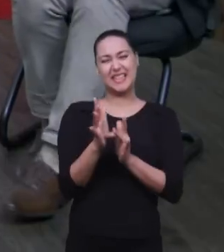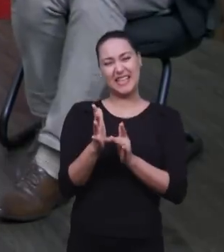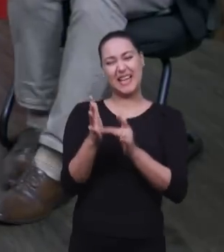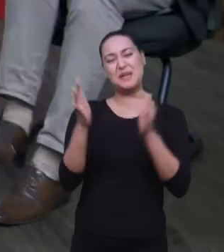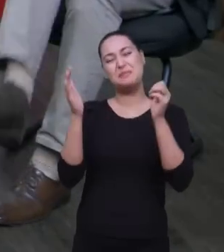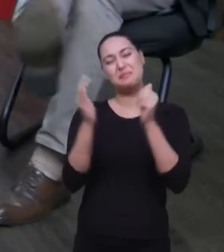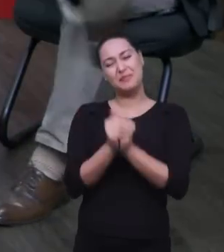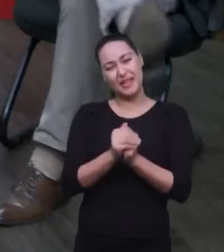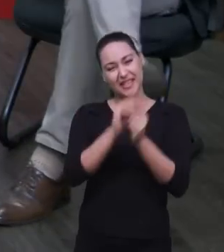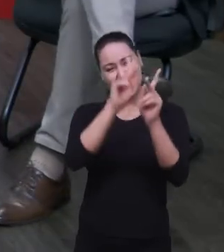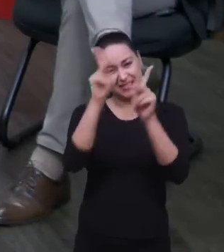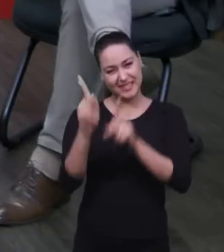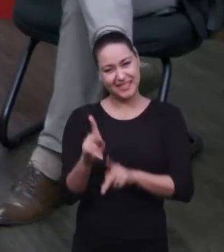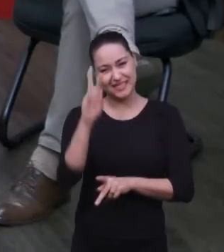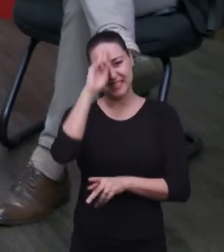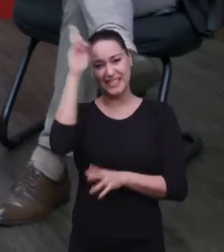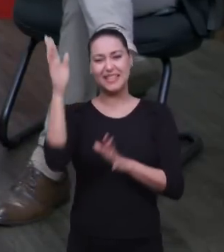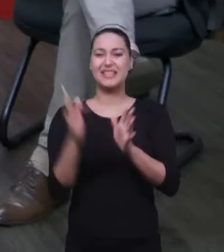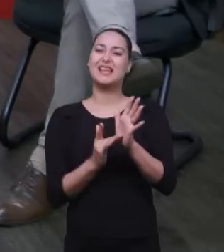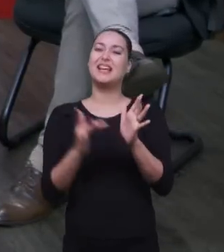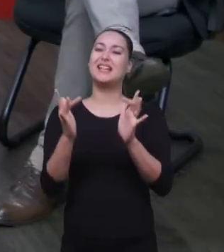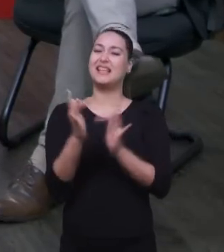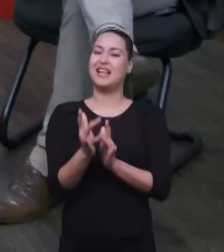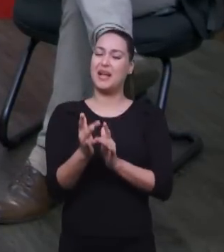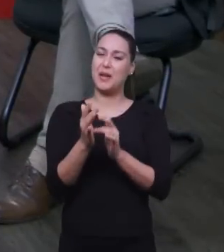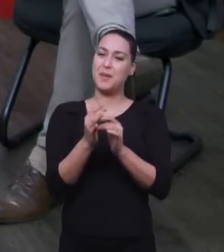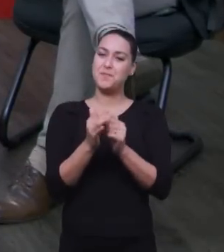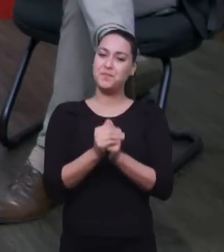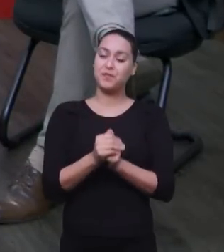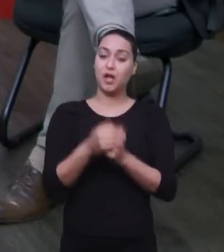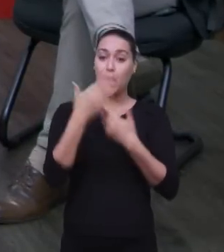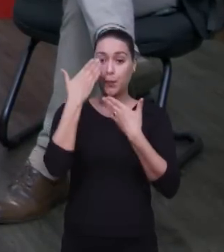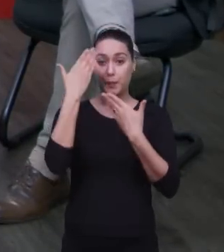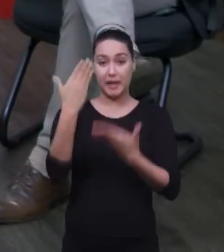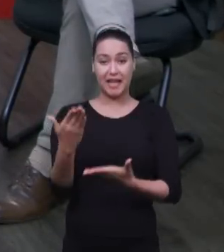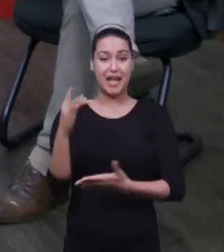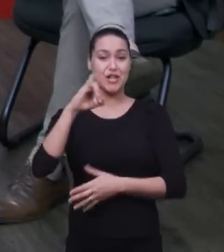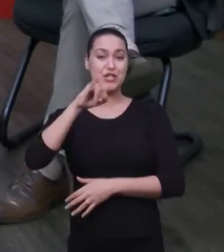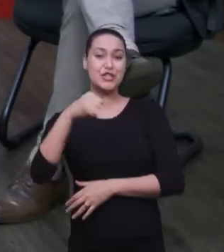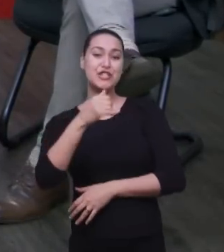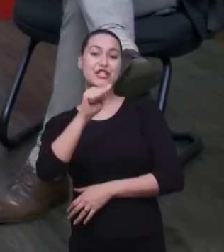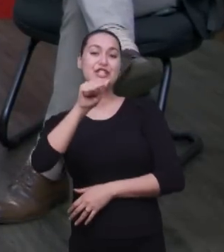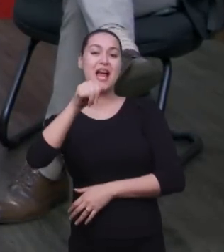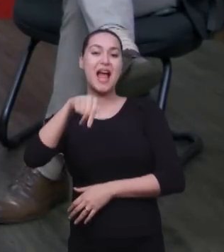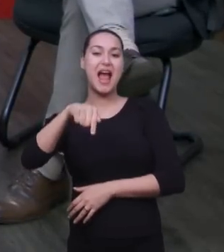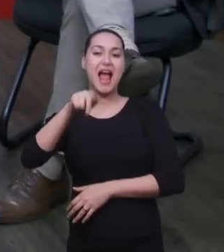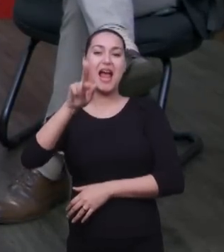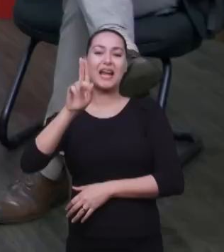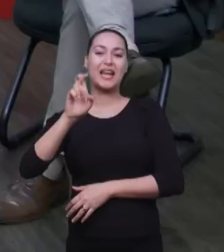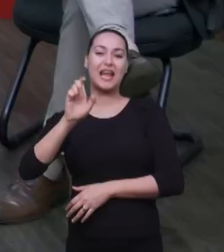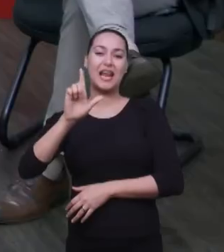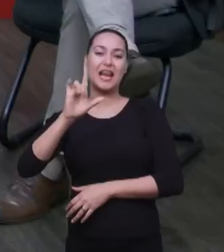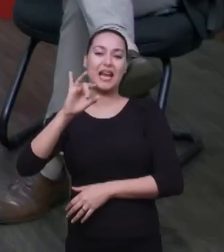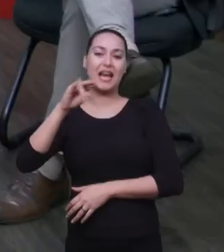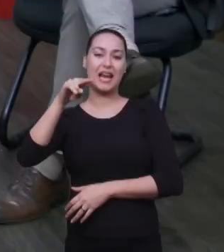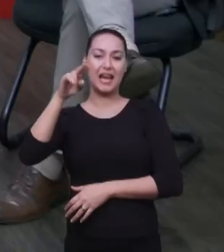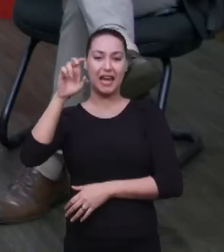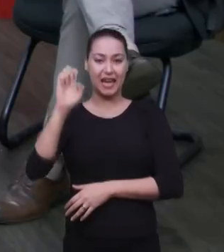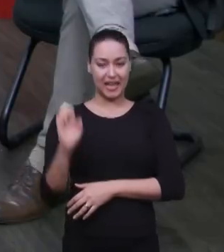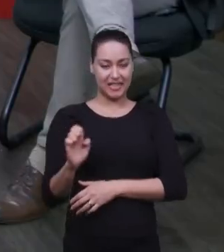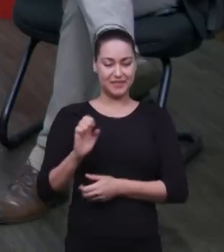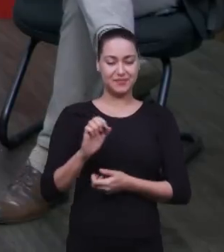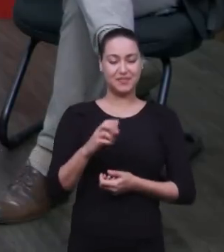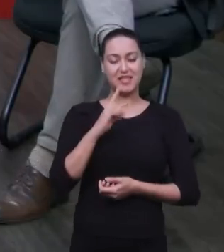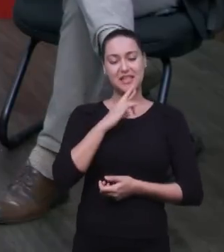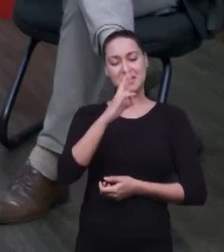glória a Jesus. Obrigada a nossa irmã Jaqueline. Jaqueline foi quem respondeu aqui